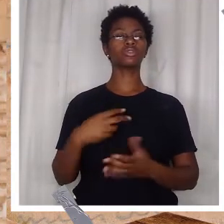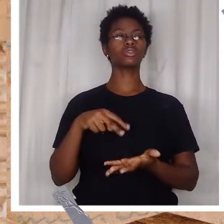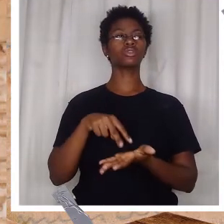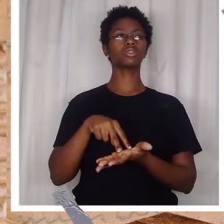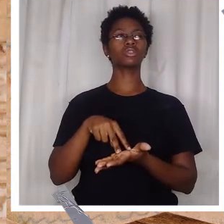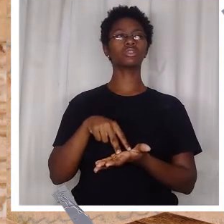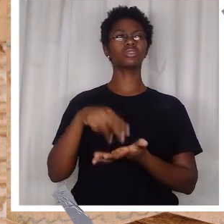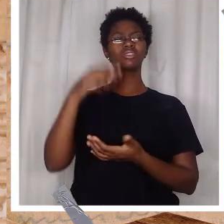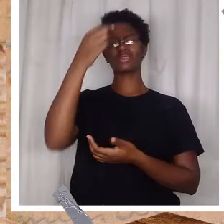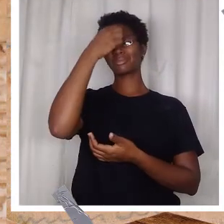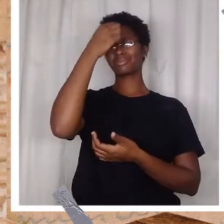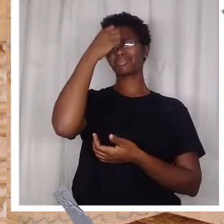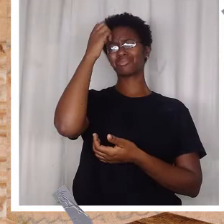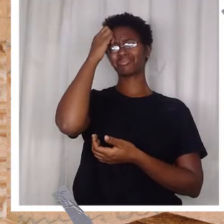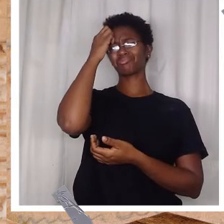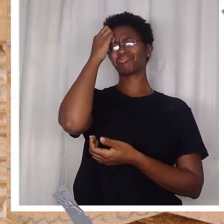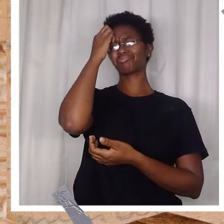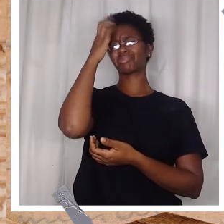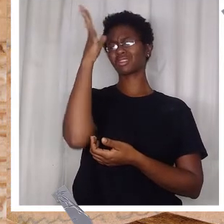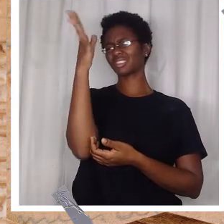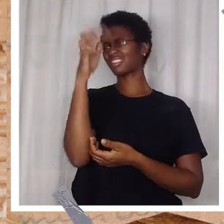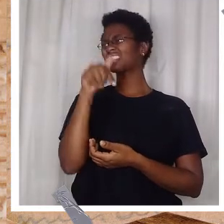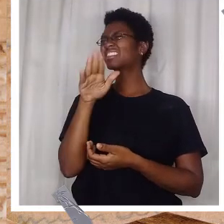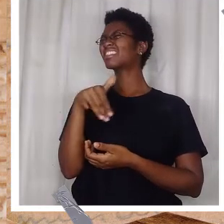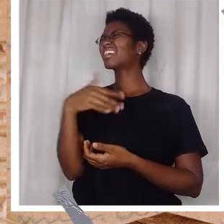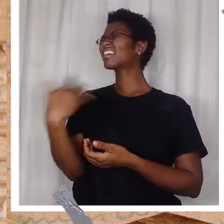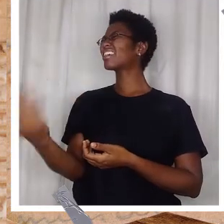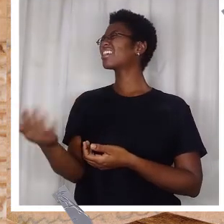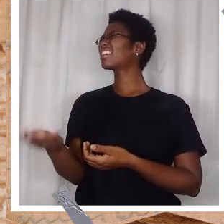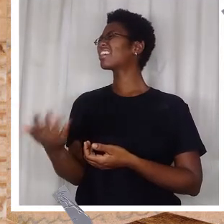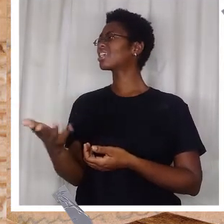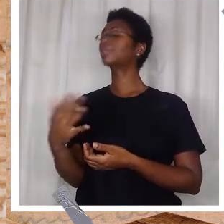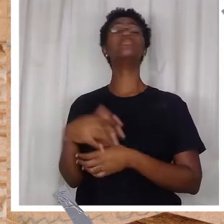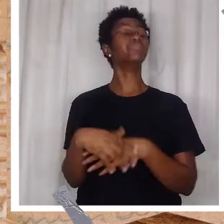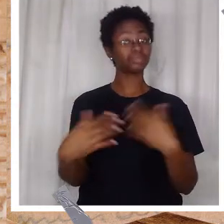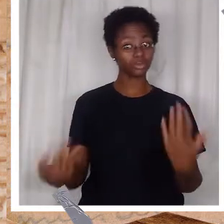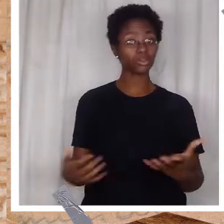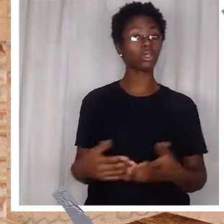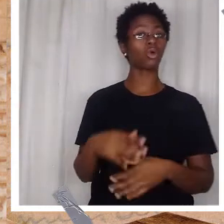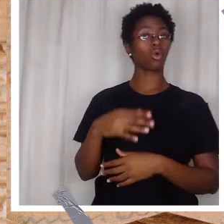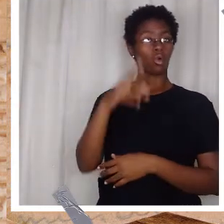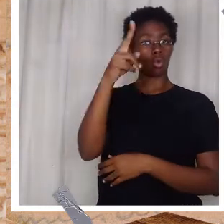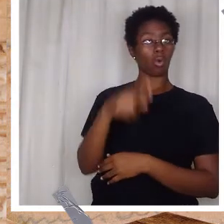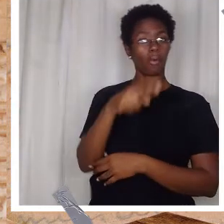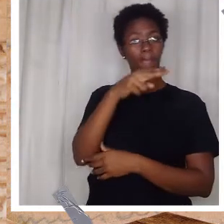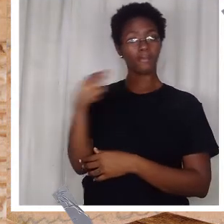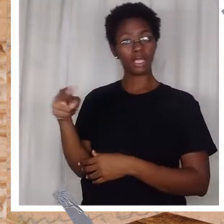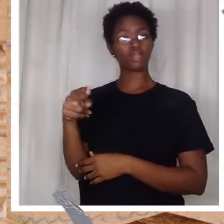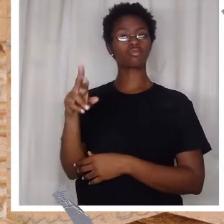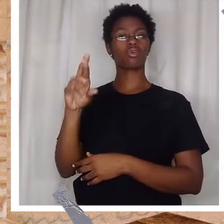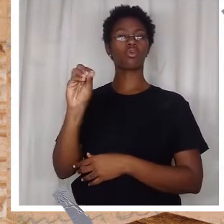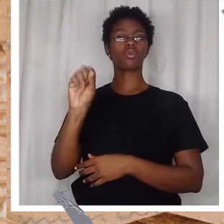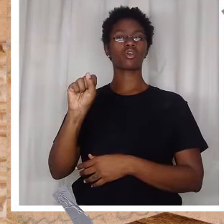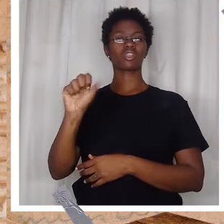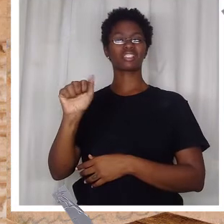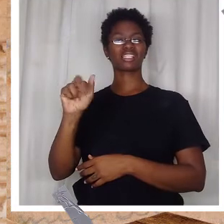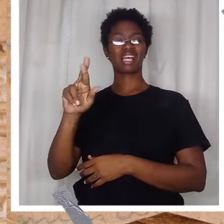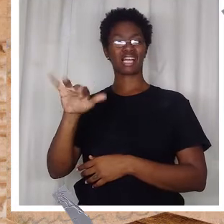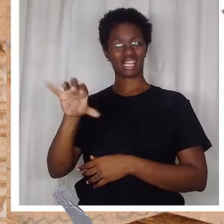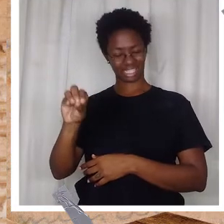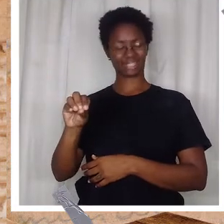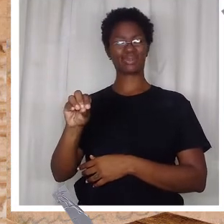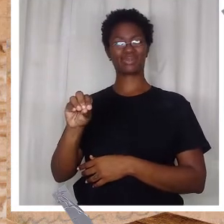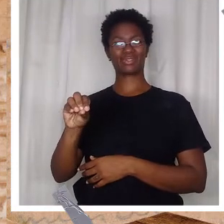a memória falou. Quem era mesmo? O Bispo do Rosário. Bispo do Rosário, é verdade.